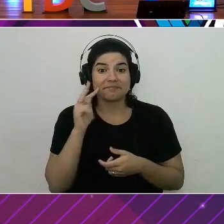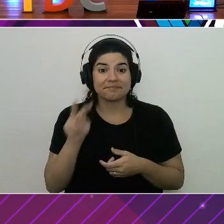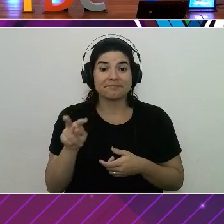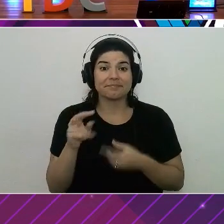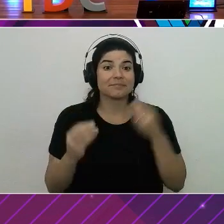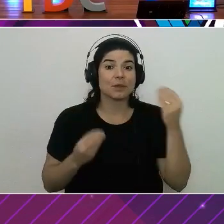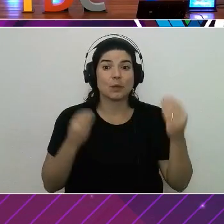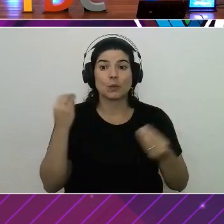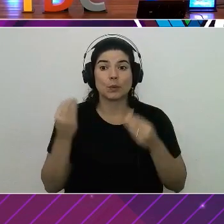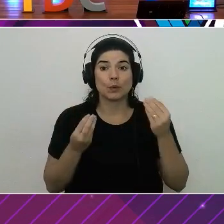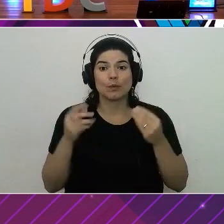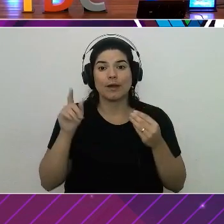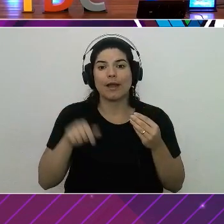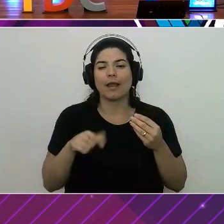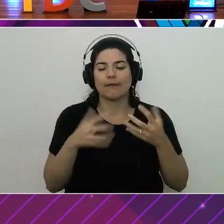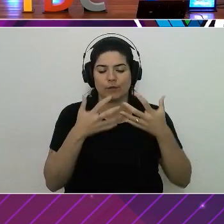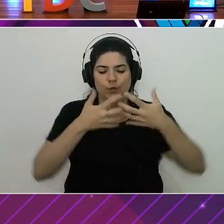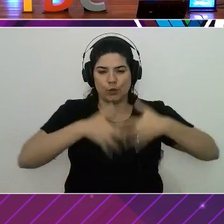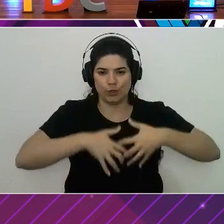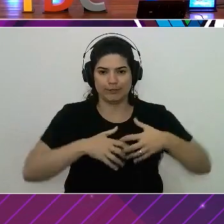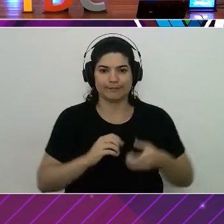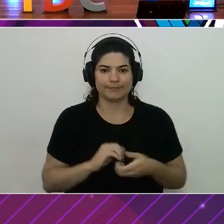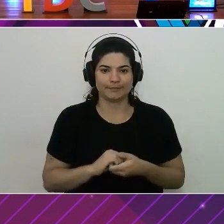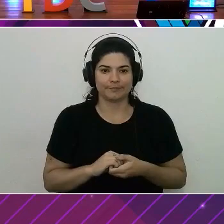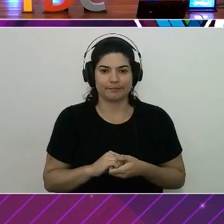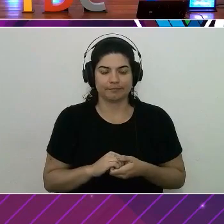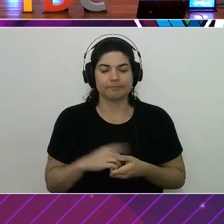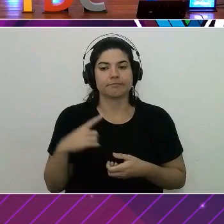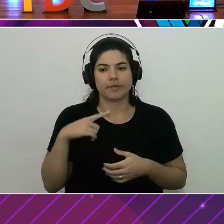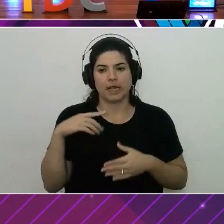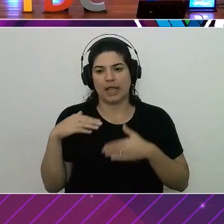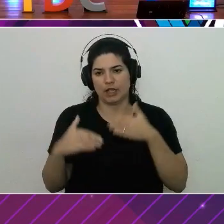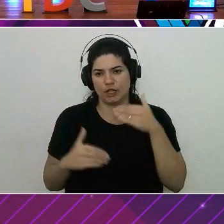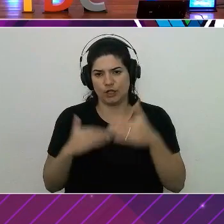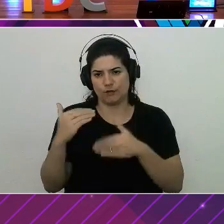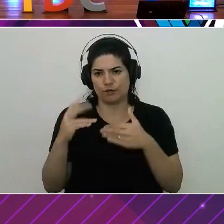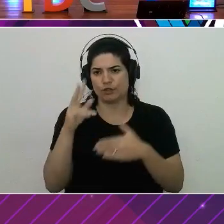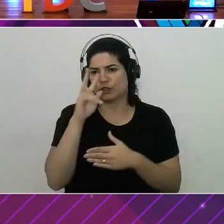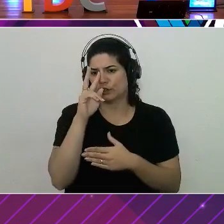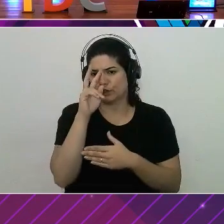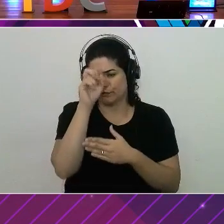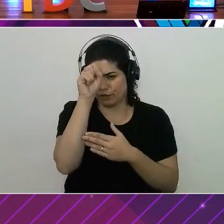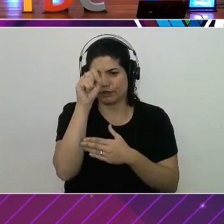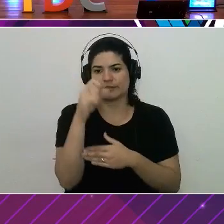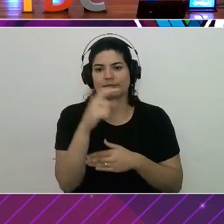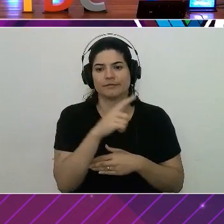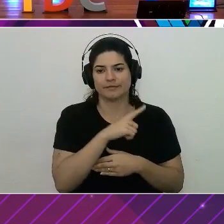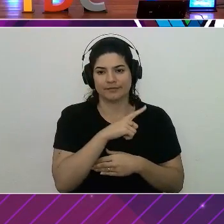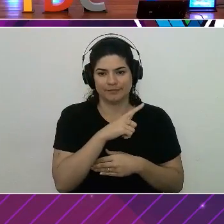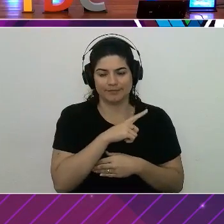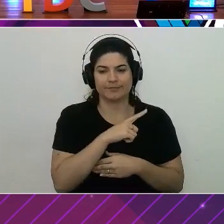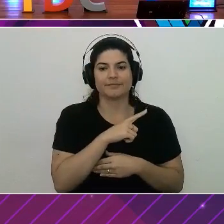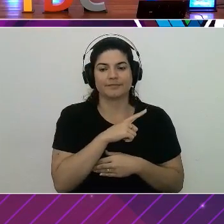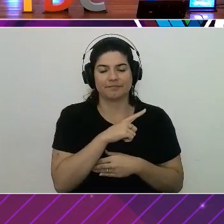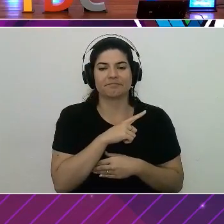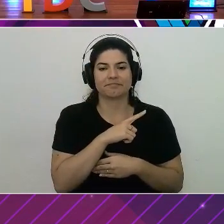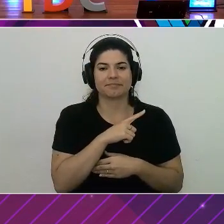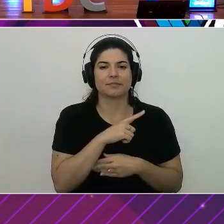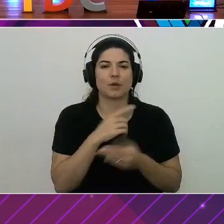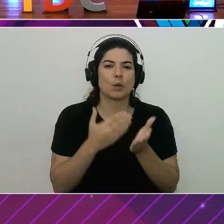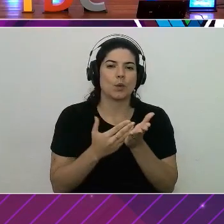que esse cara vai funcionar. A gente está com uma evolução muito grande desse motor, desse HeatWave, tá? Então a gente começou com ele